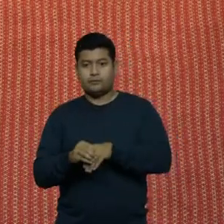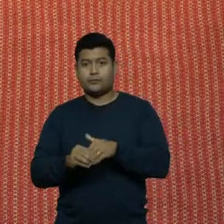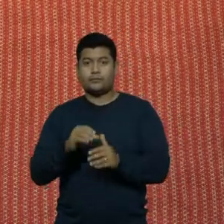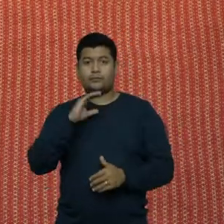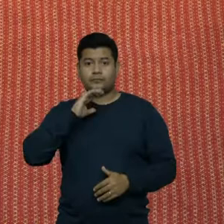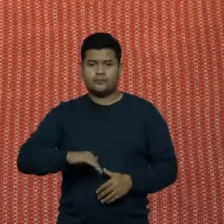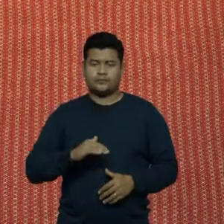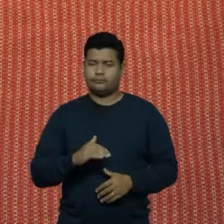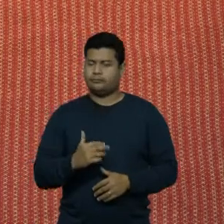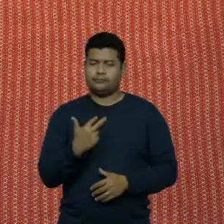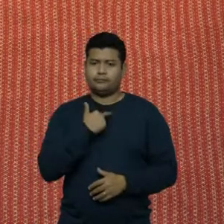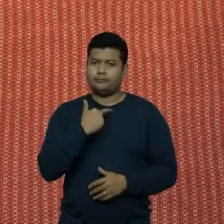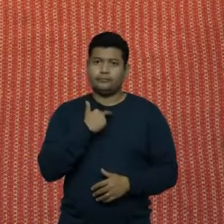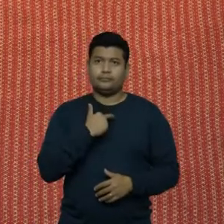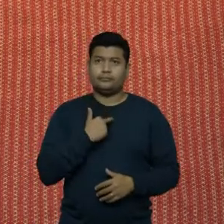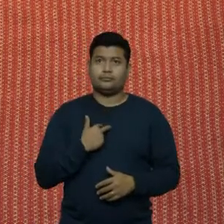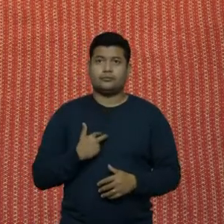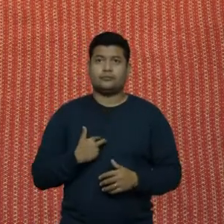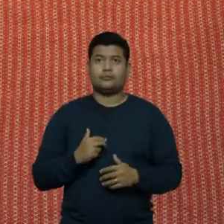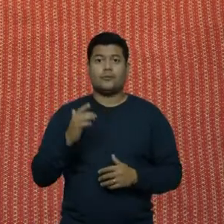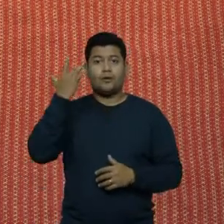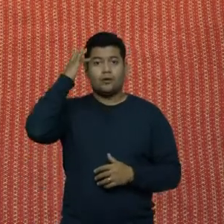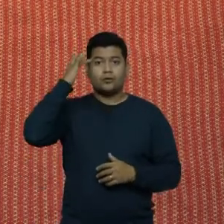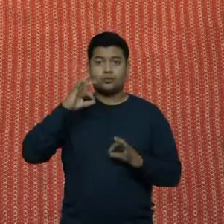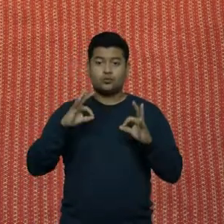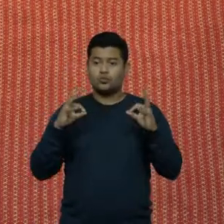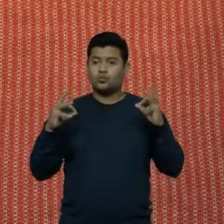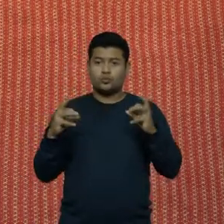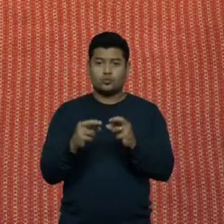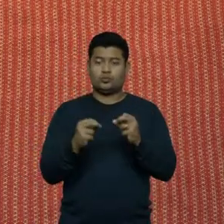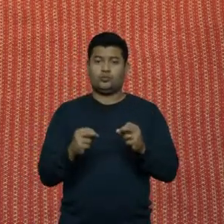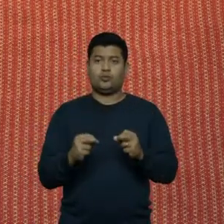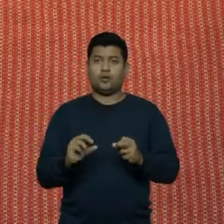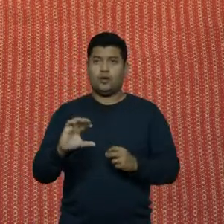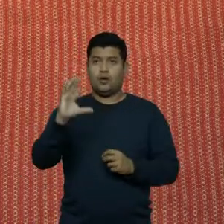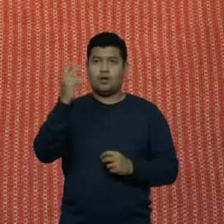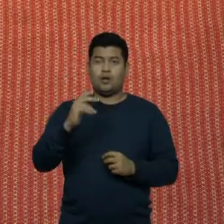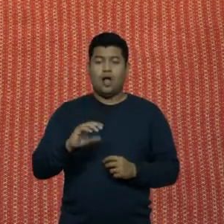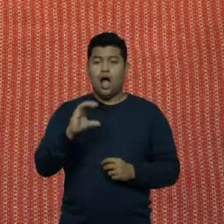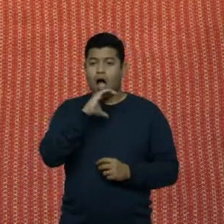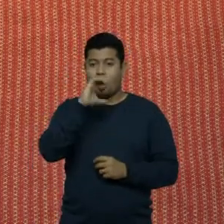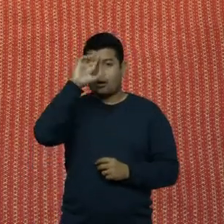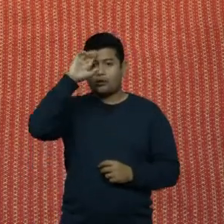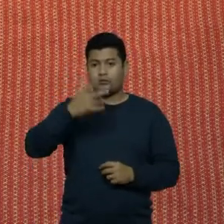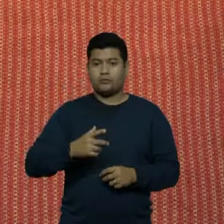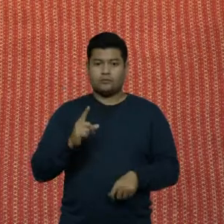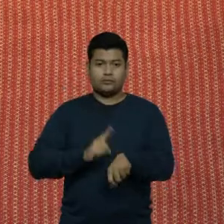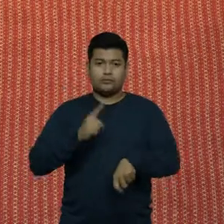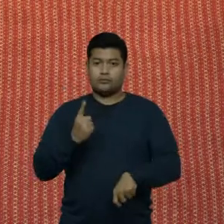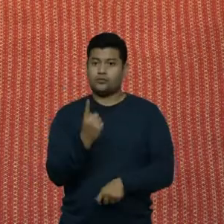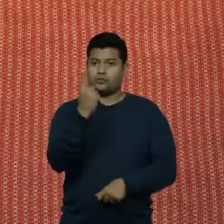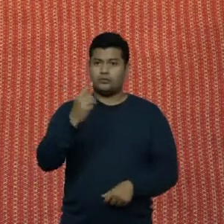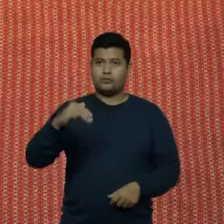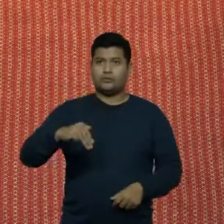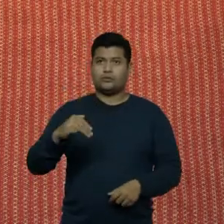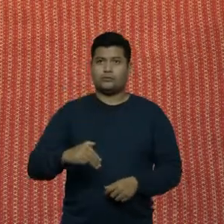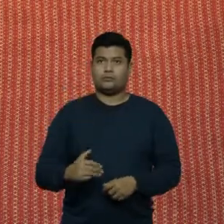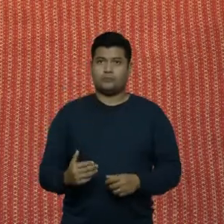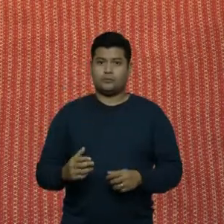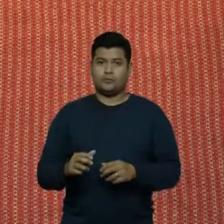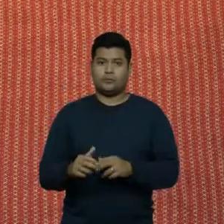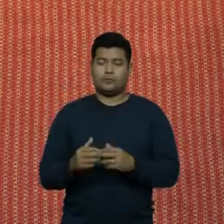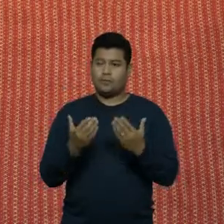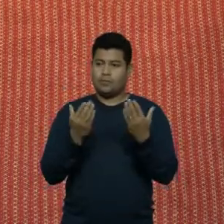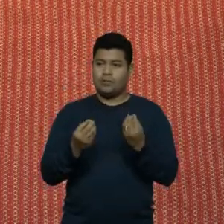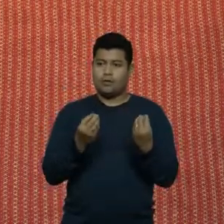serviço Acho que tudo isso de vender é derivado disso como essas coisas você resolver e um minuto de seu tempo passa o deputado do